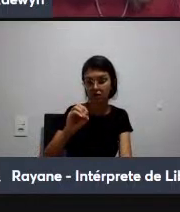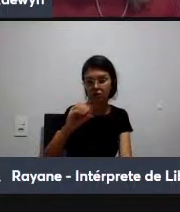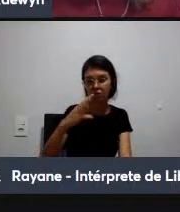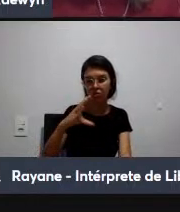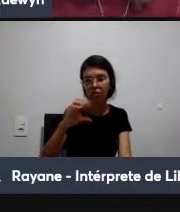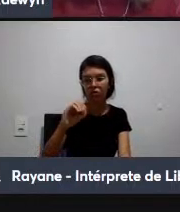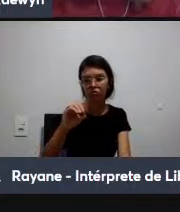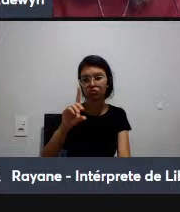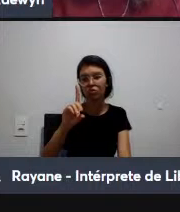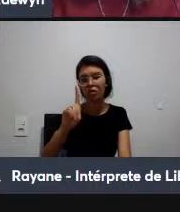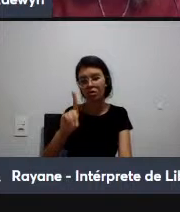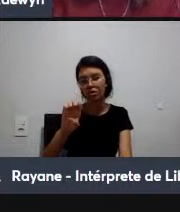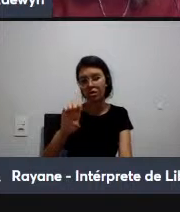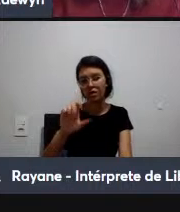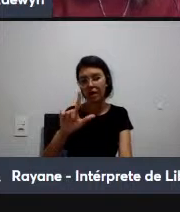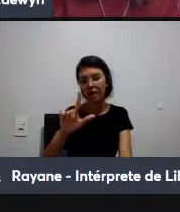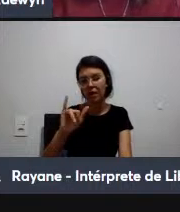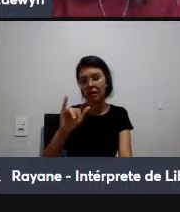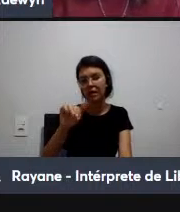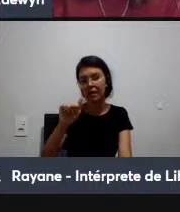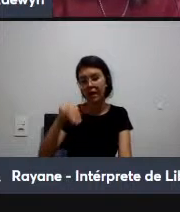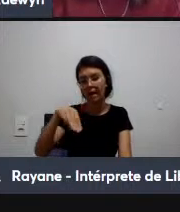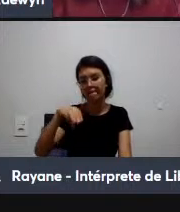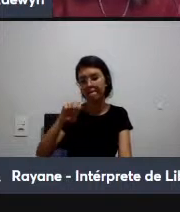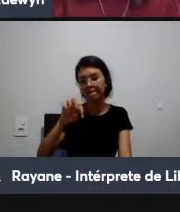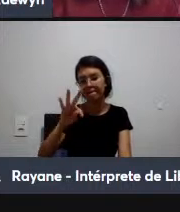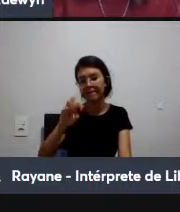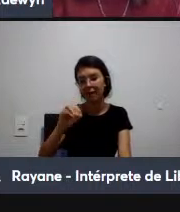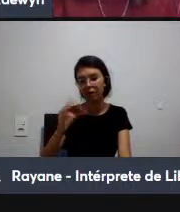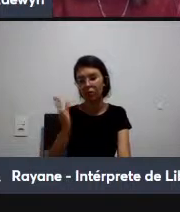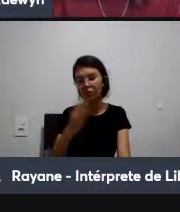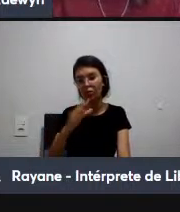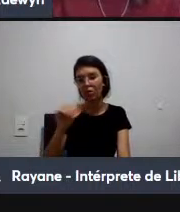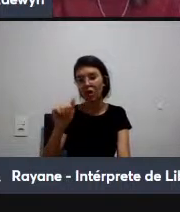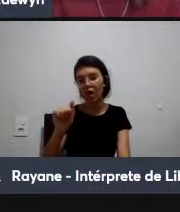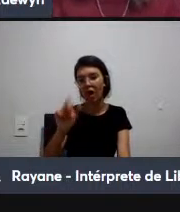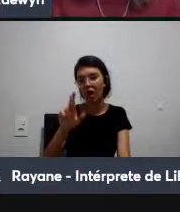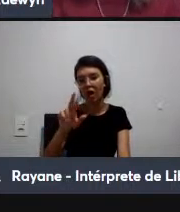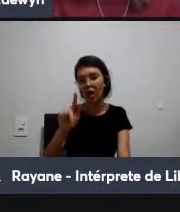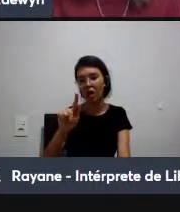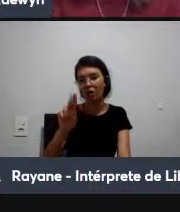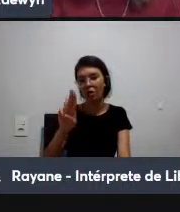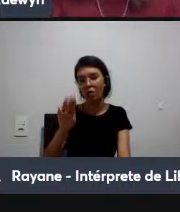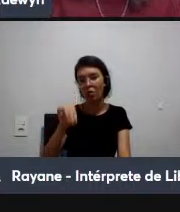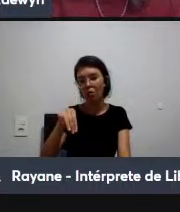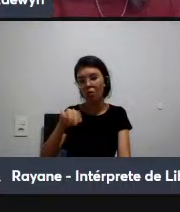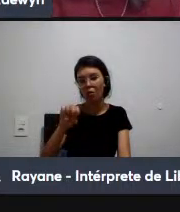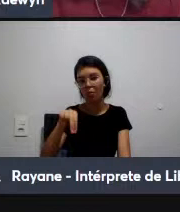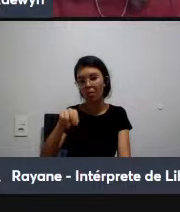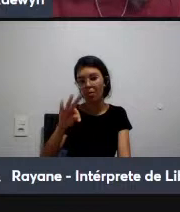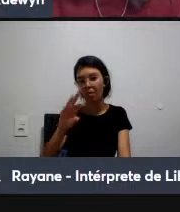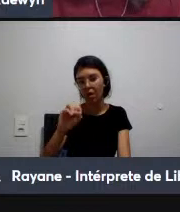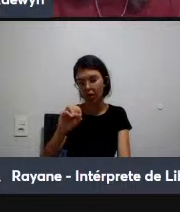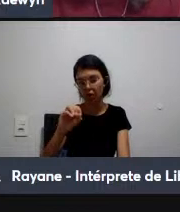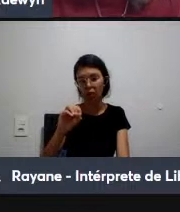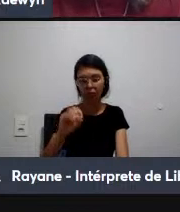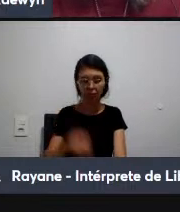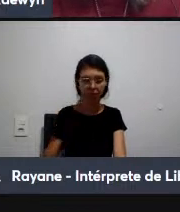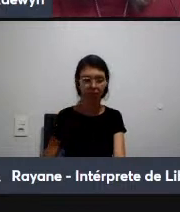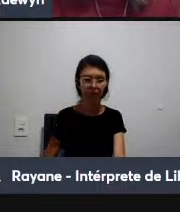So here I am getting my data into a pattern. I am linking it to